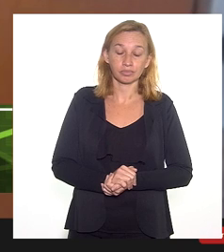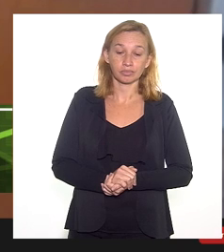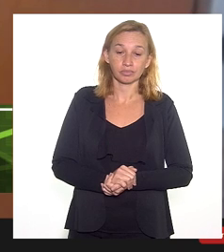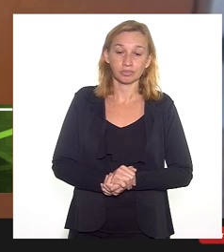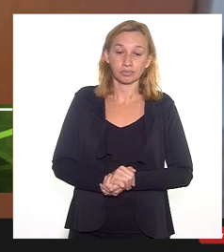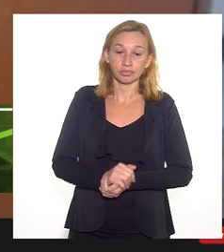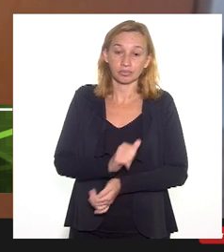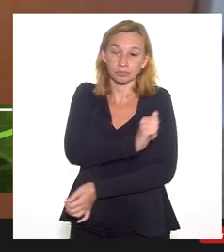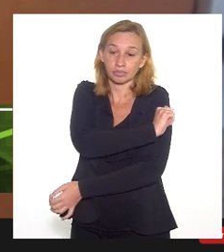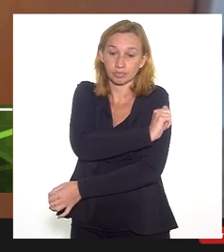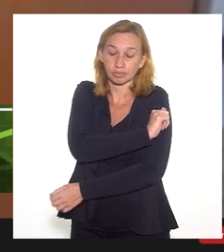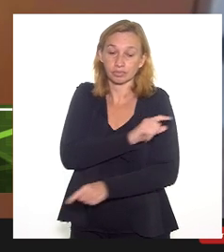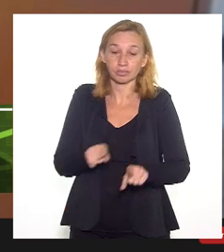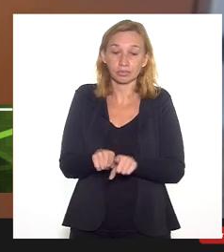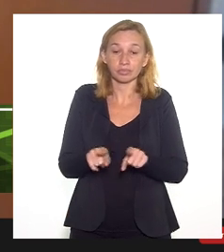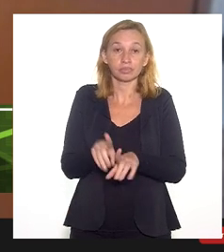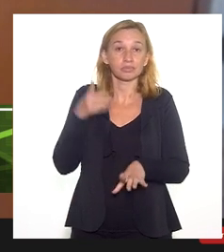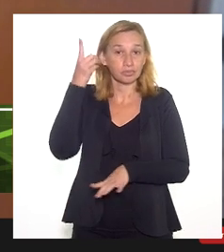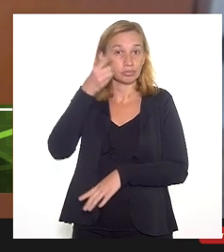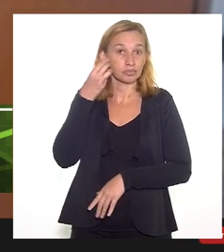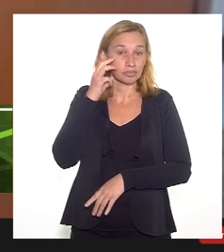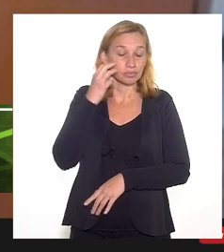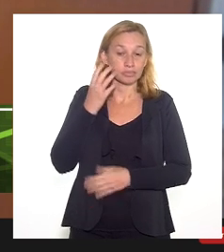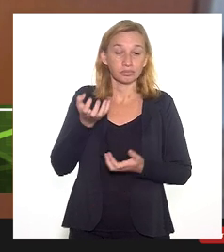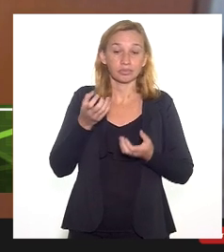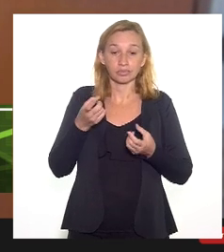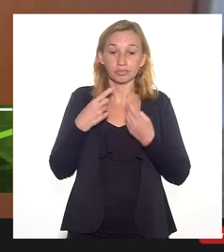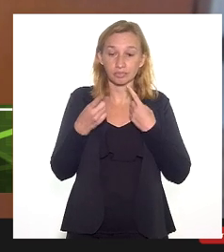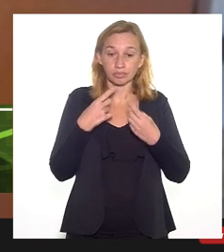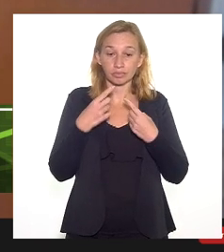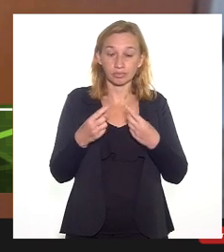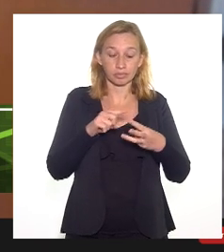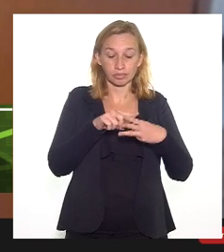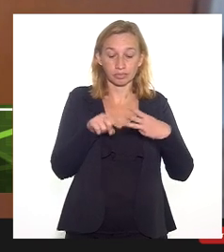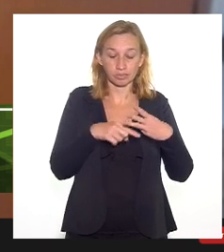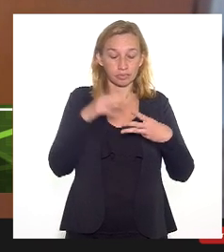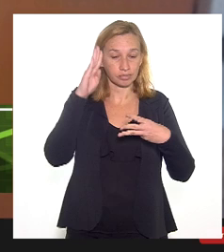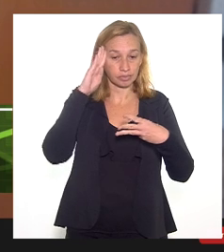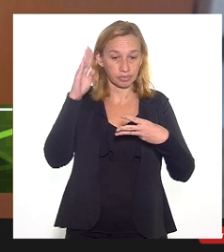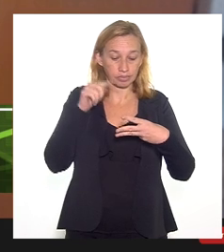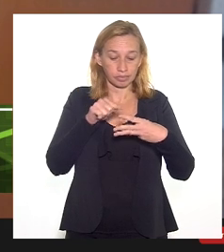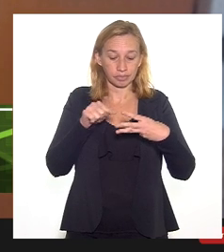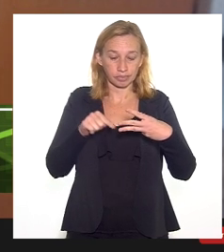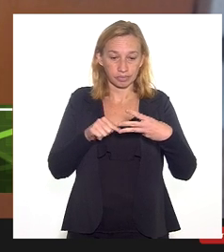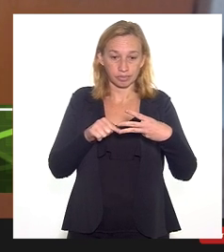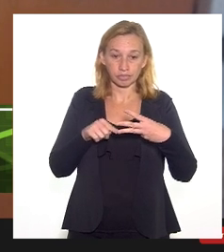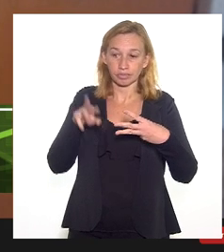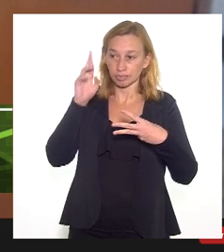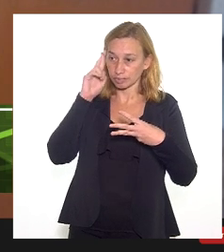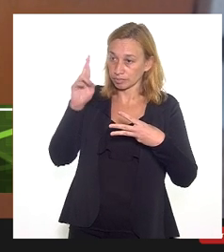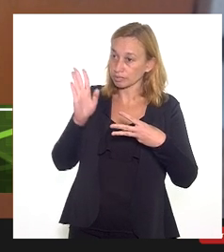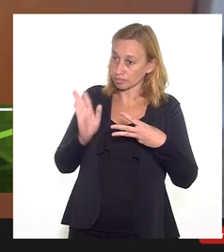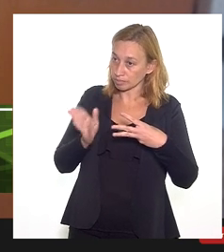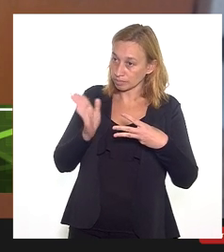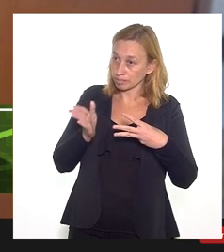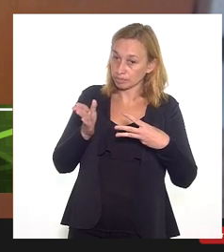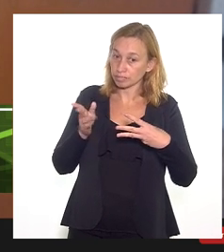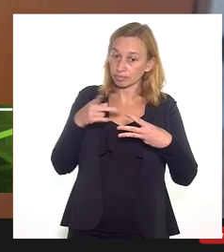deputado Valdeck, eu queria fazer um diálogo com aqueles três pontos que vossa excelência